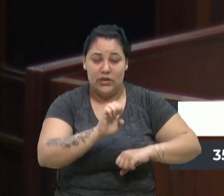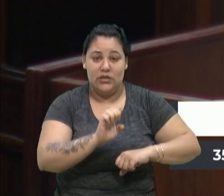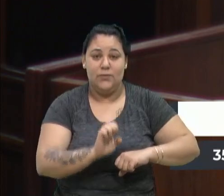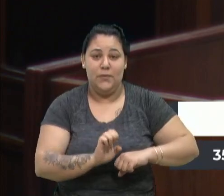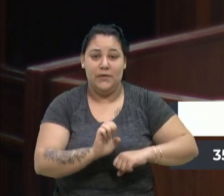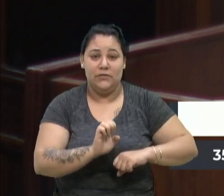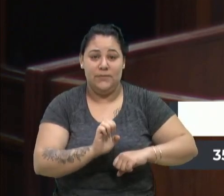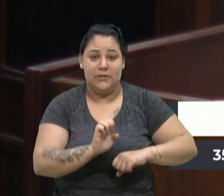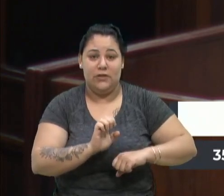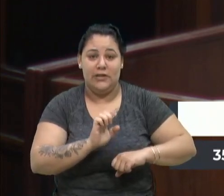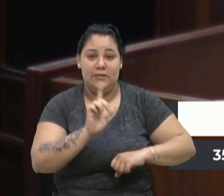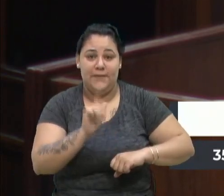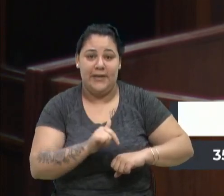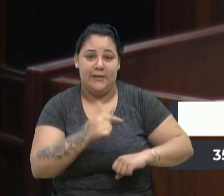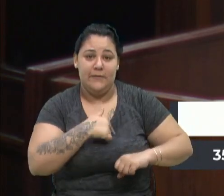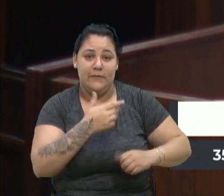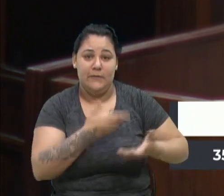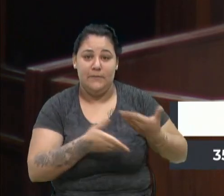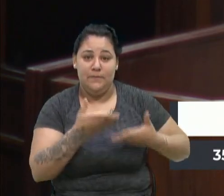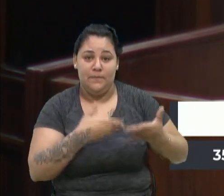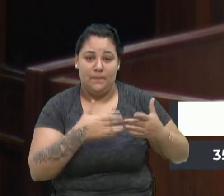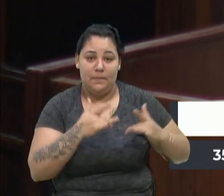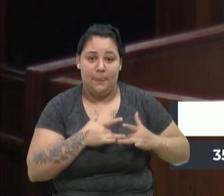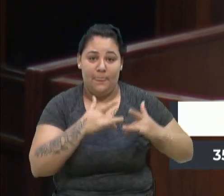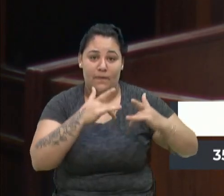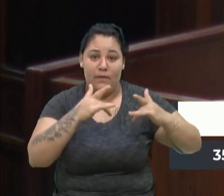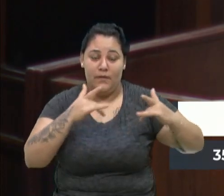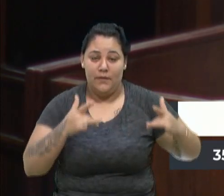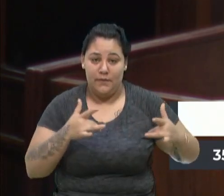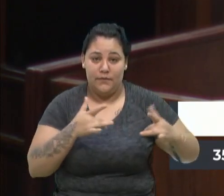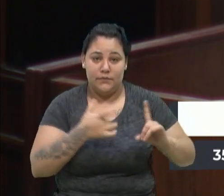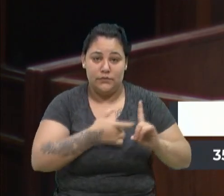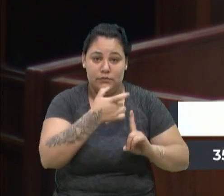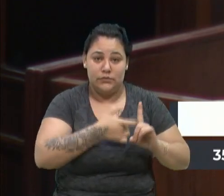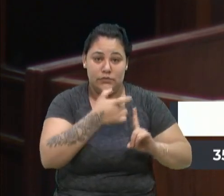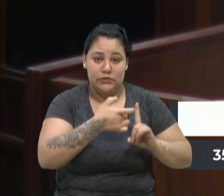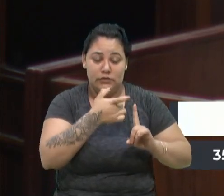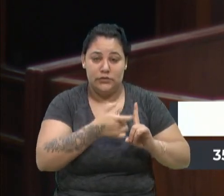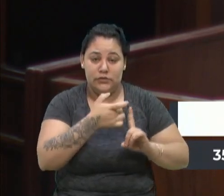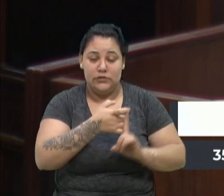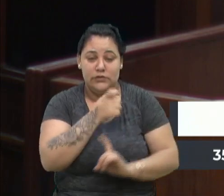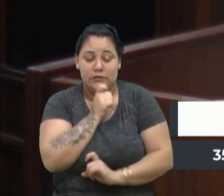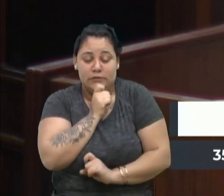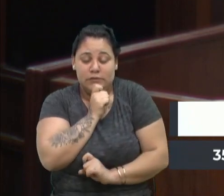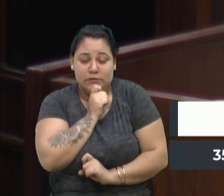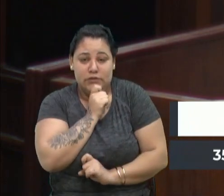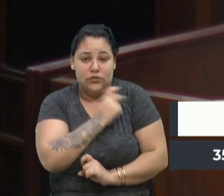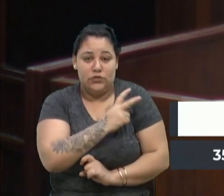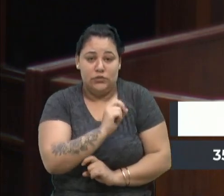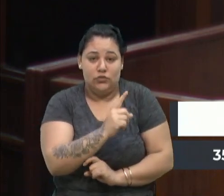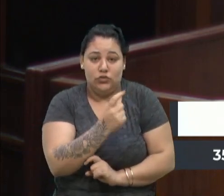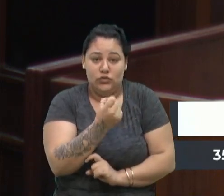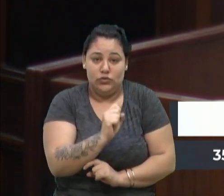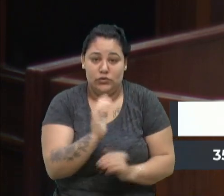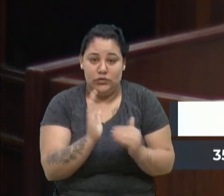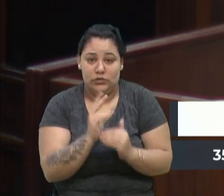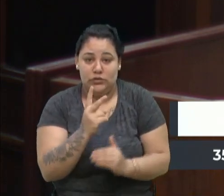muito nisso. A hospedagem solidária no mês de inverno de 2018 a 2023,